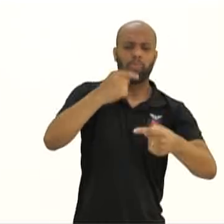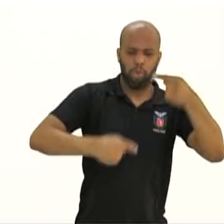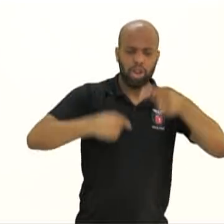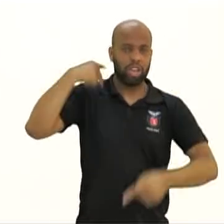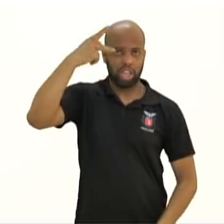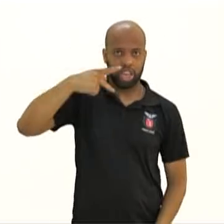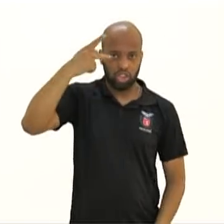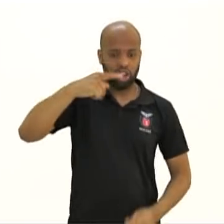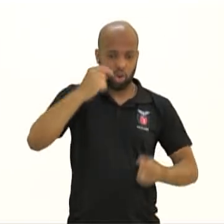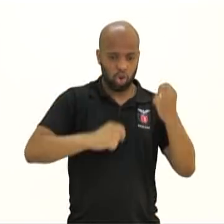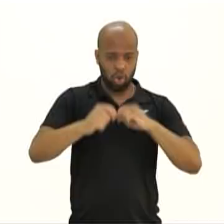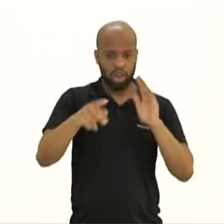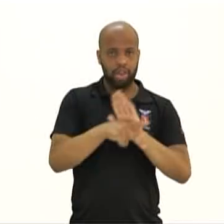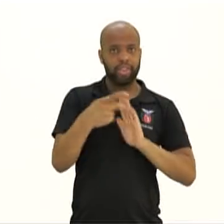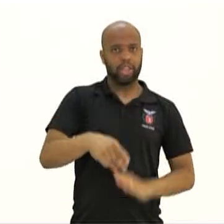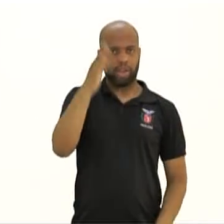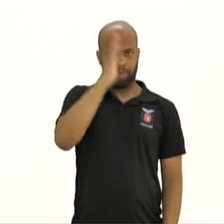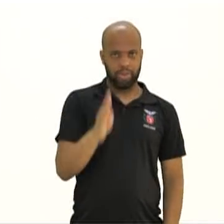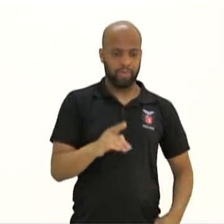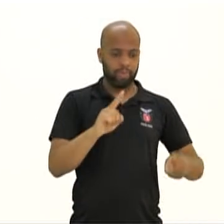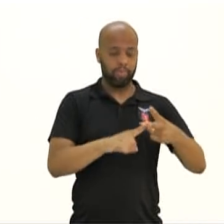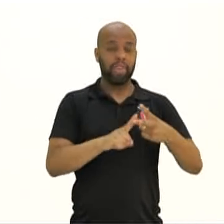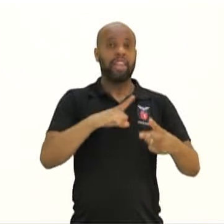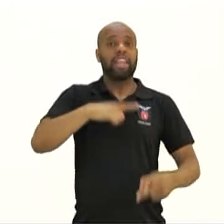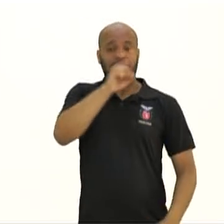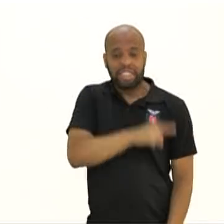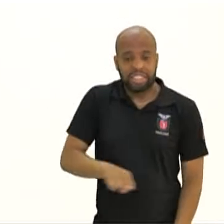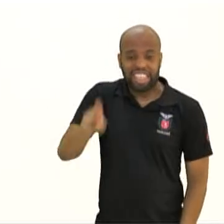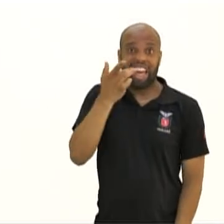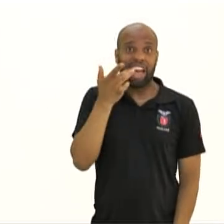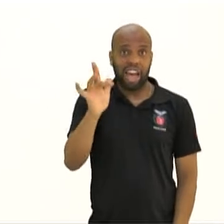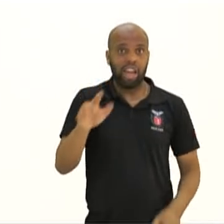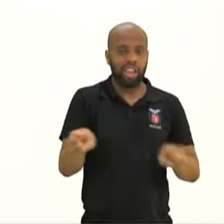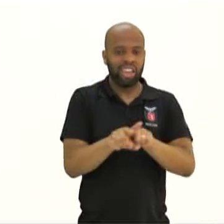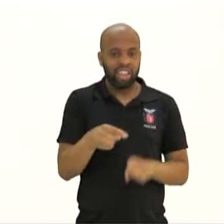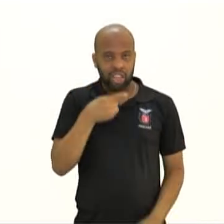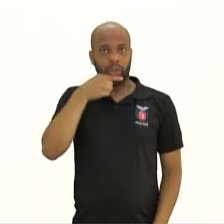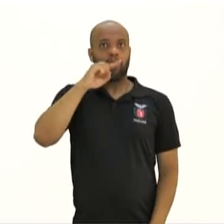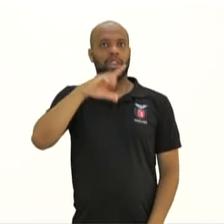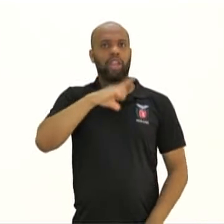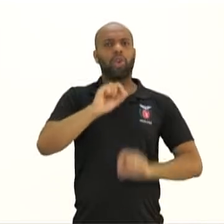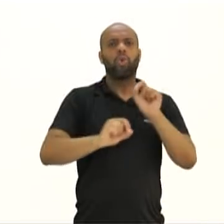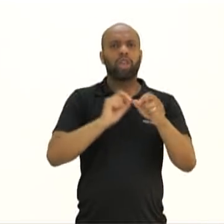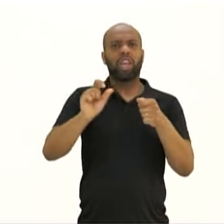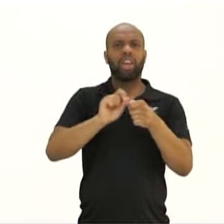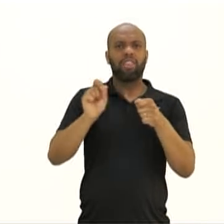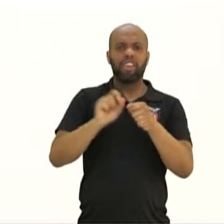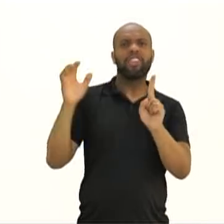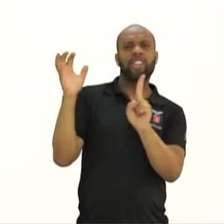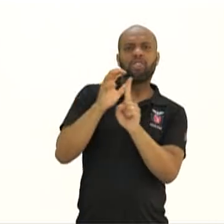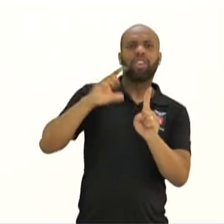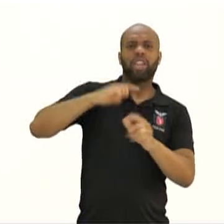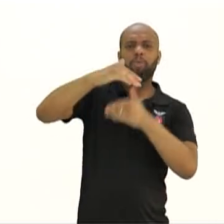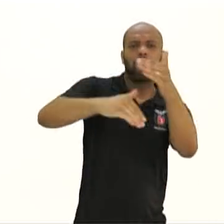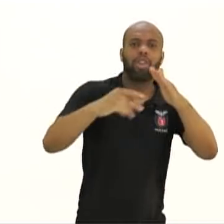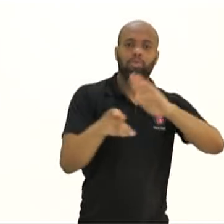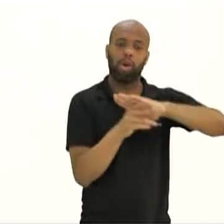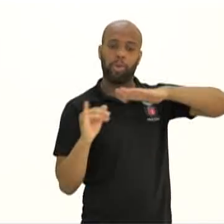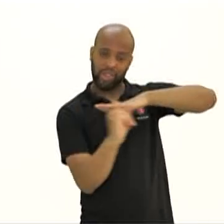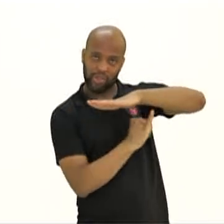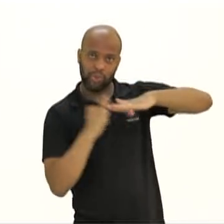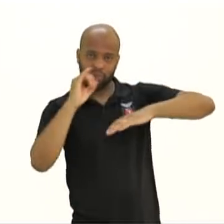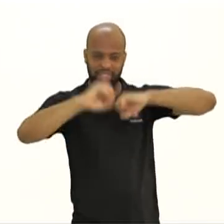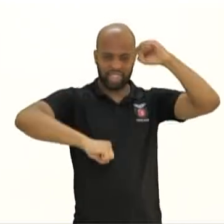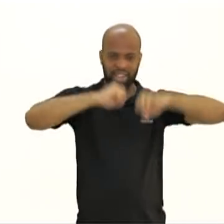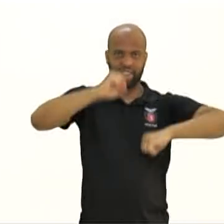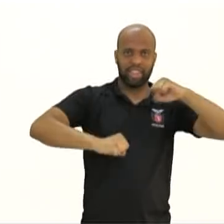do país. B. Os ciclos do ouro e da cana-de-açúcar desencadearam, respectivamente, o processo de industrialização